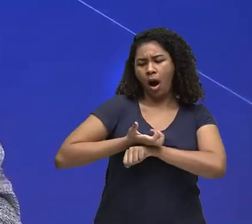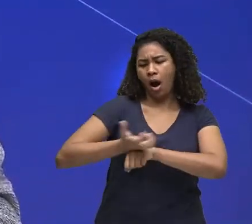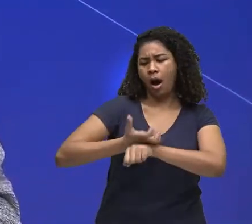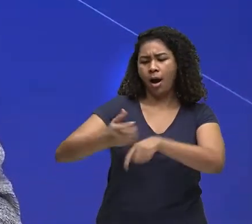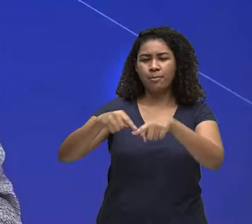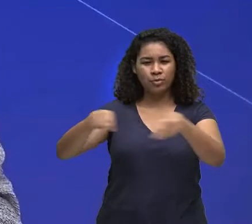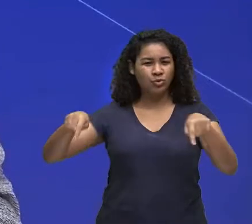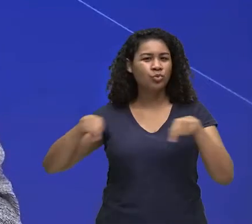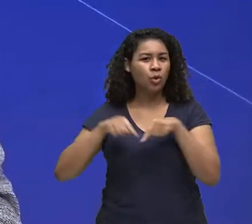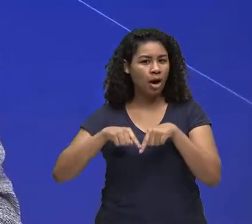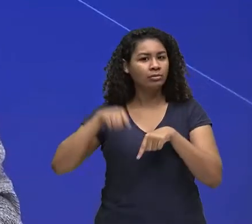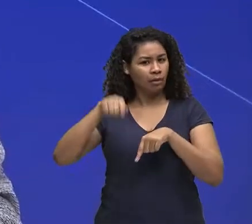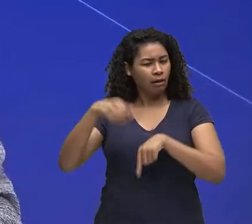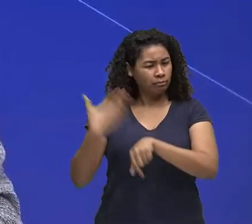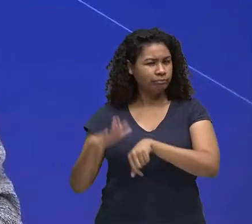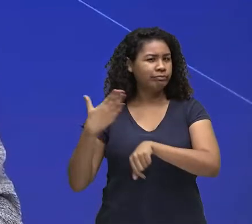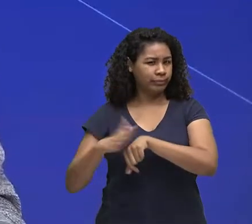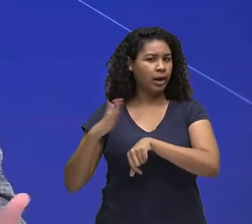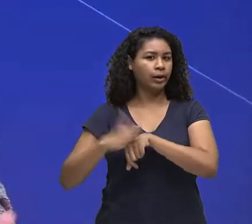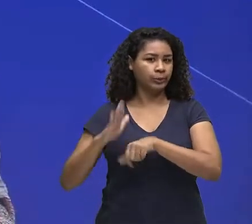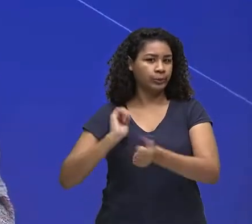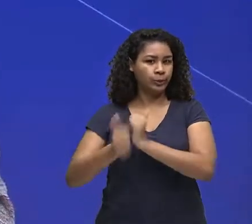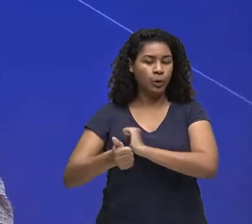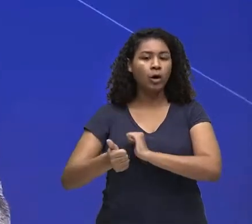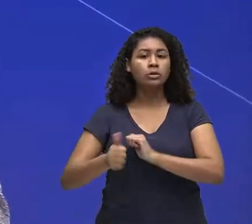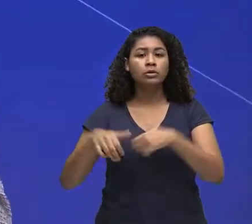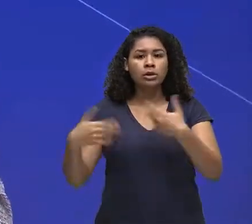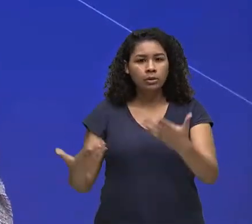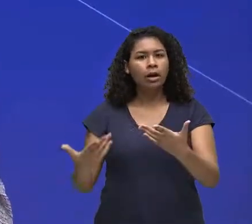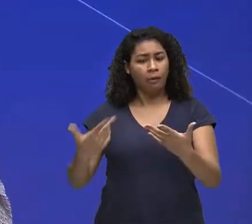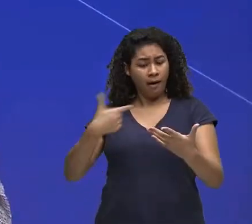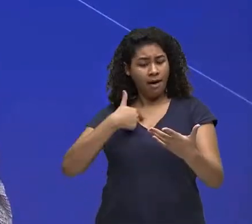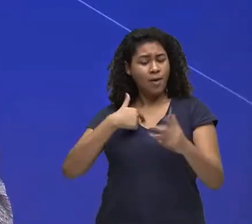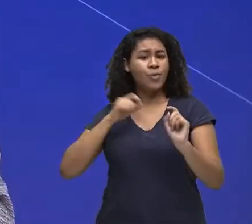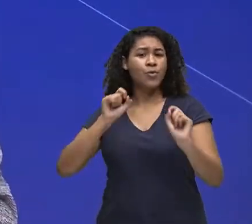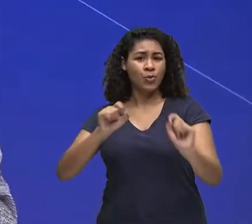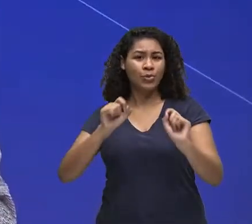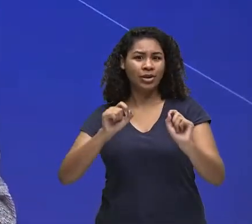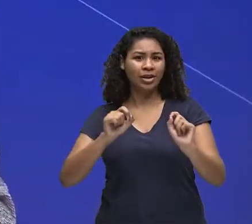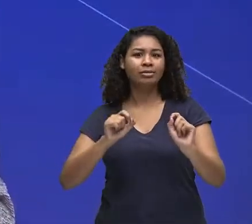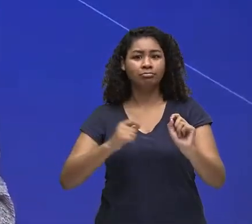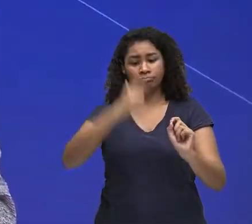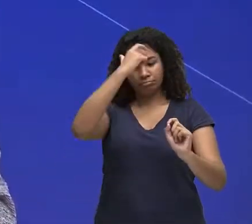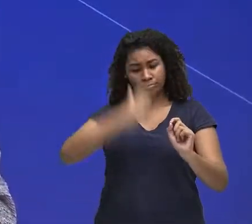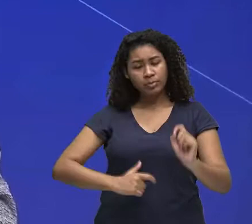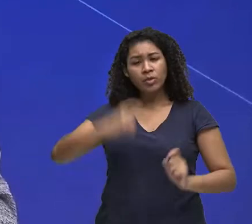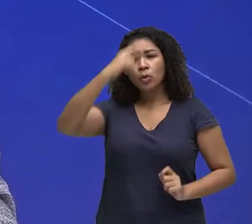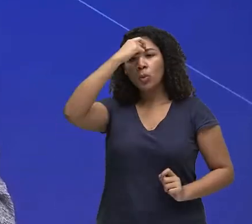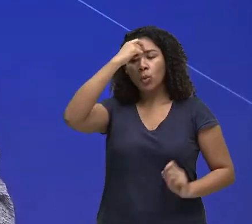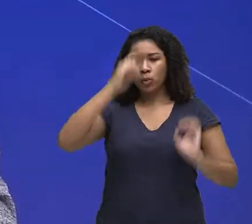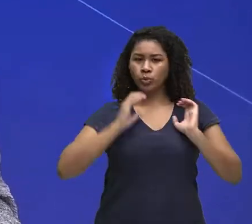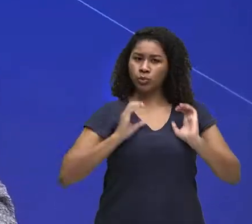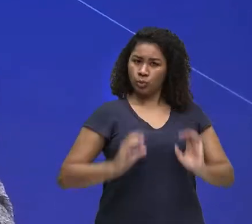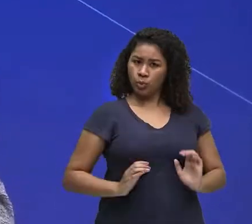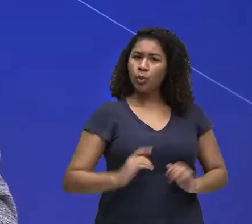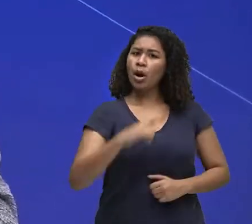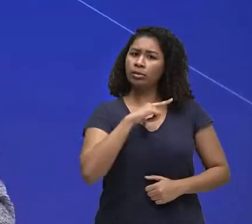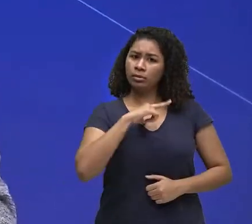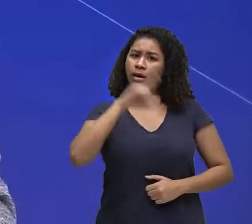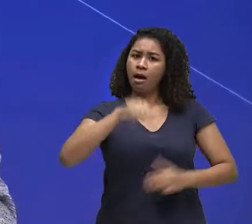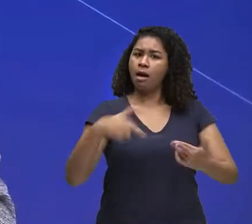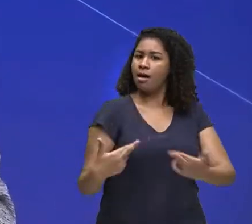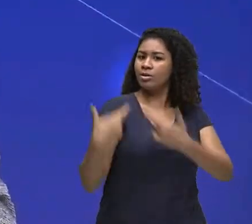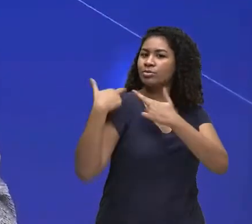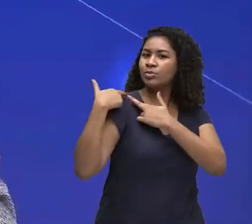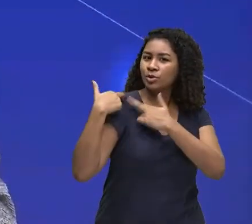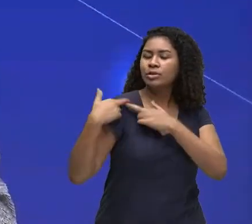estiver praticando essa modalidade. Entretanto, eu também sou considerado pelo meu espírito de cidadania, né? Por essa